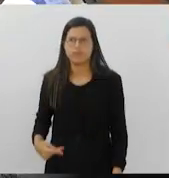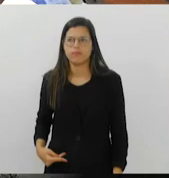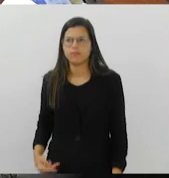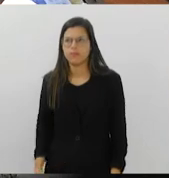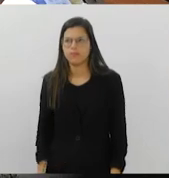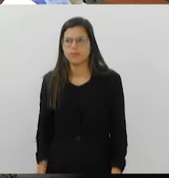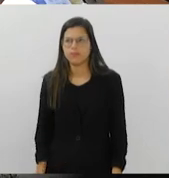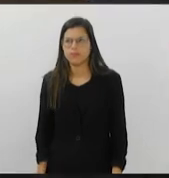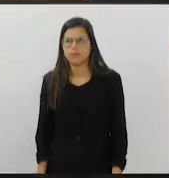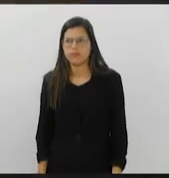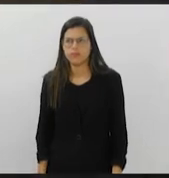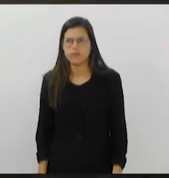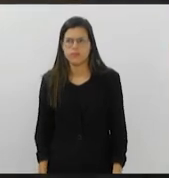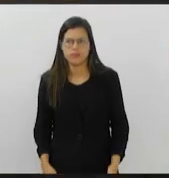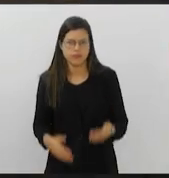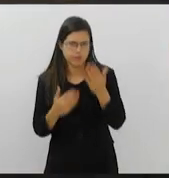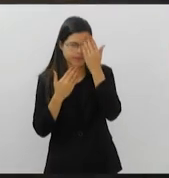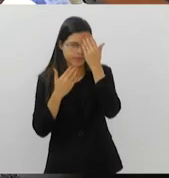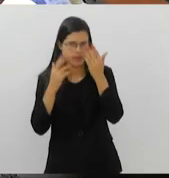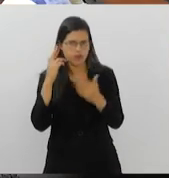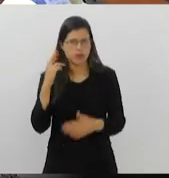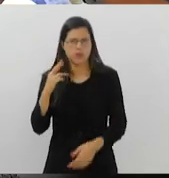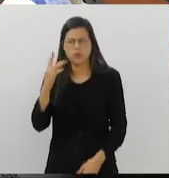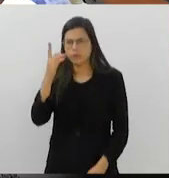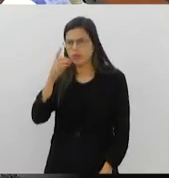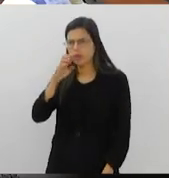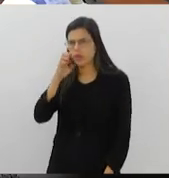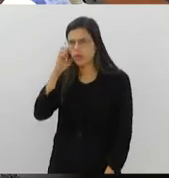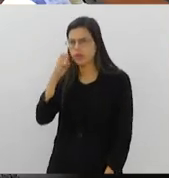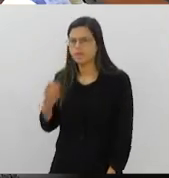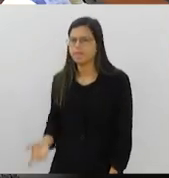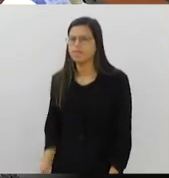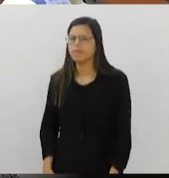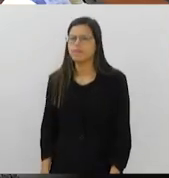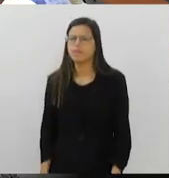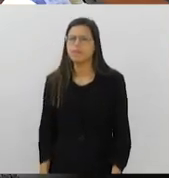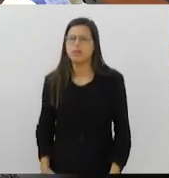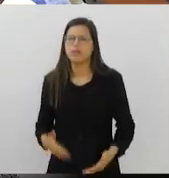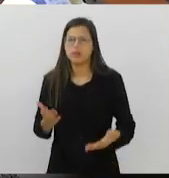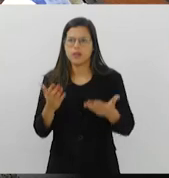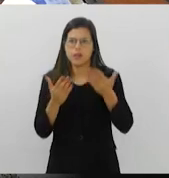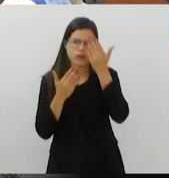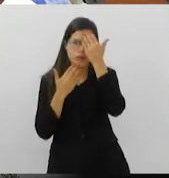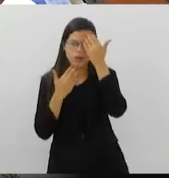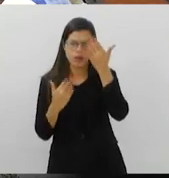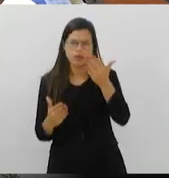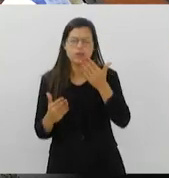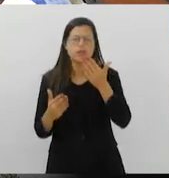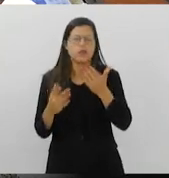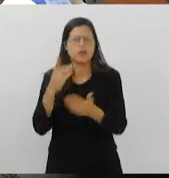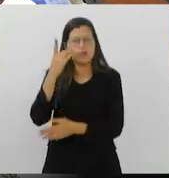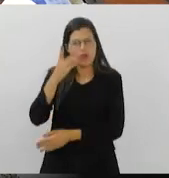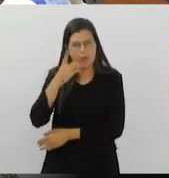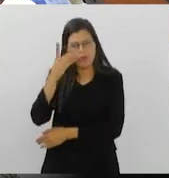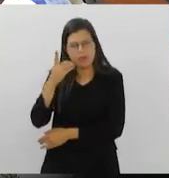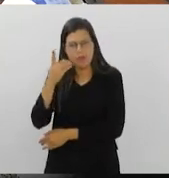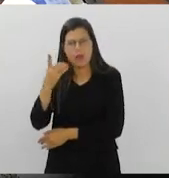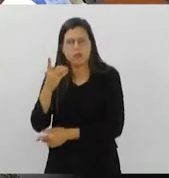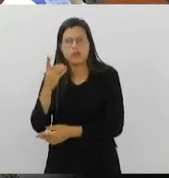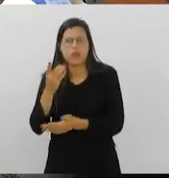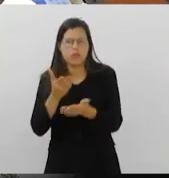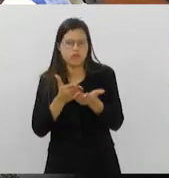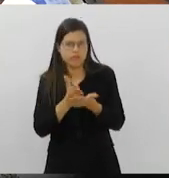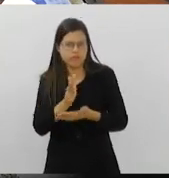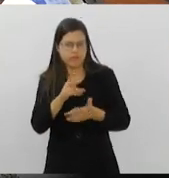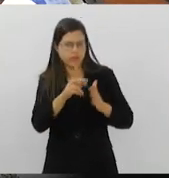Presidente. Obrigado, Renata. Deputada Élica, por favor. Presidente, queria agradecer aos meus pares, né, pela aprovação desse projeto de